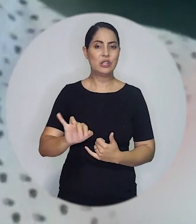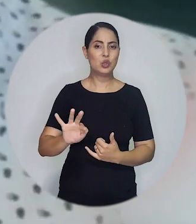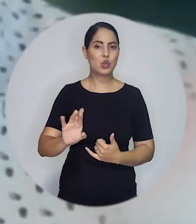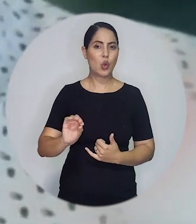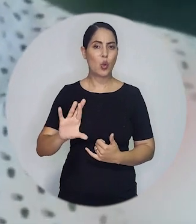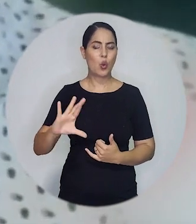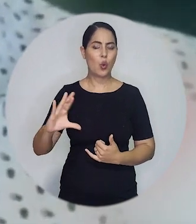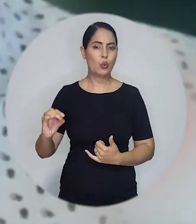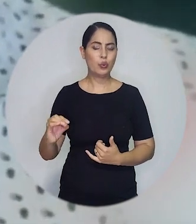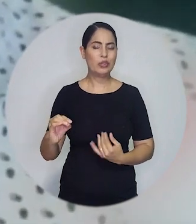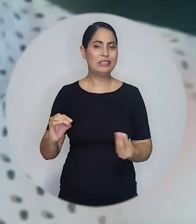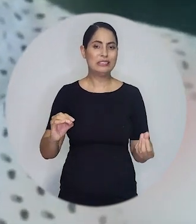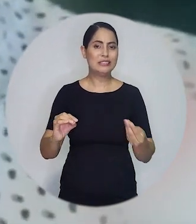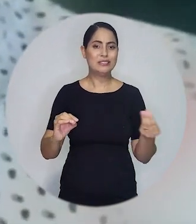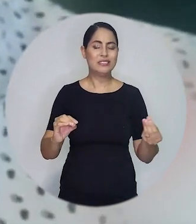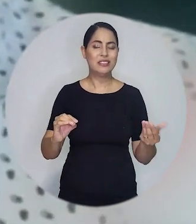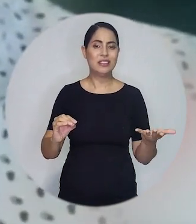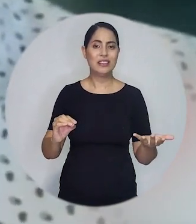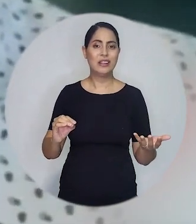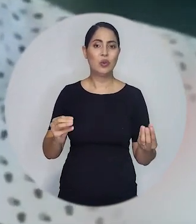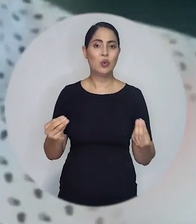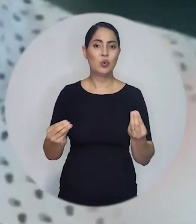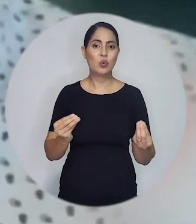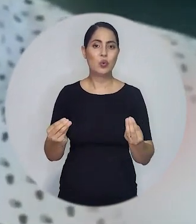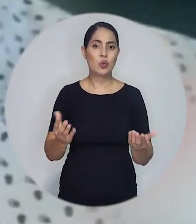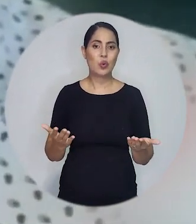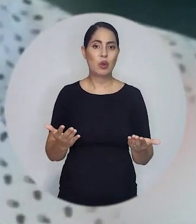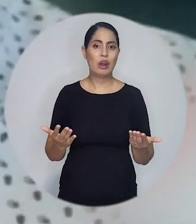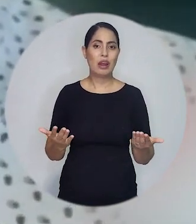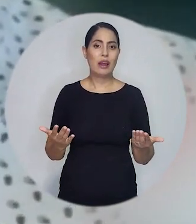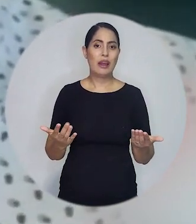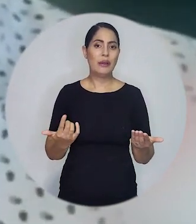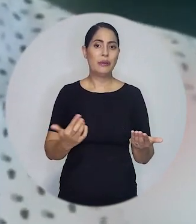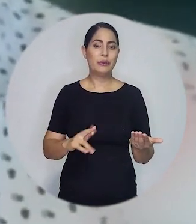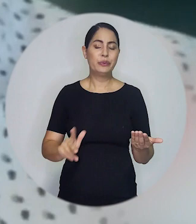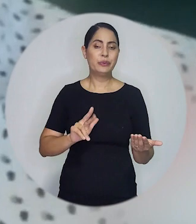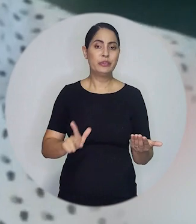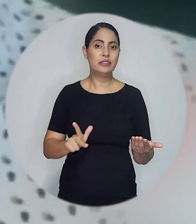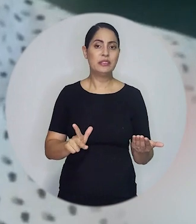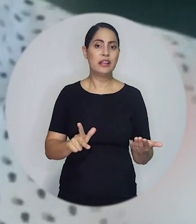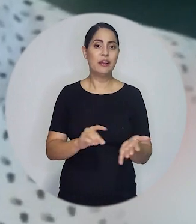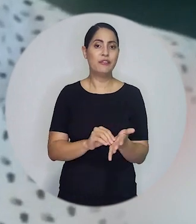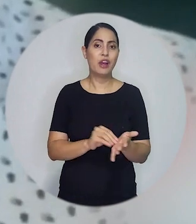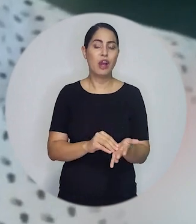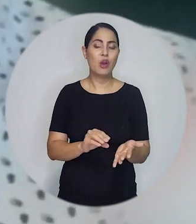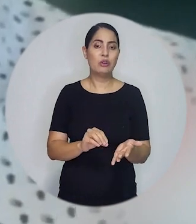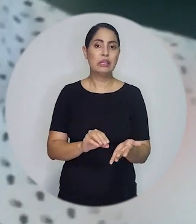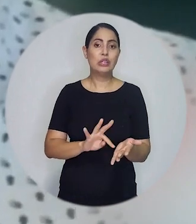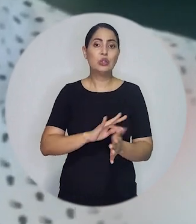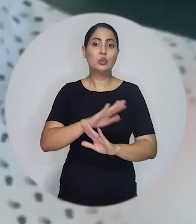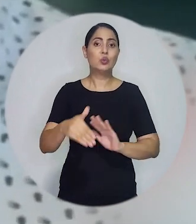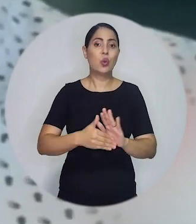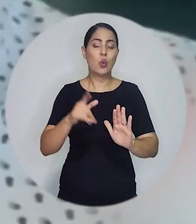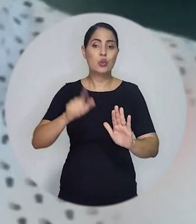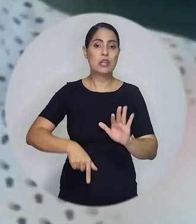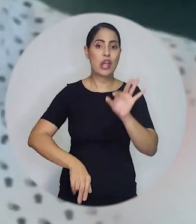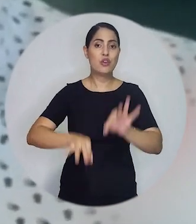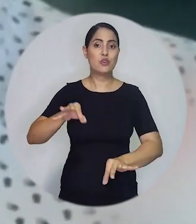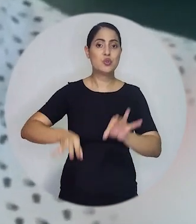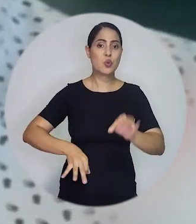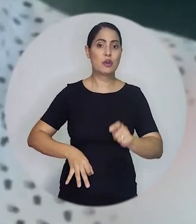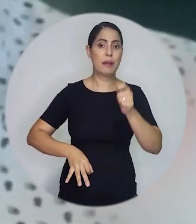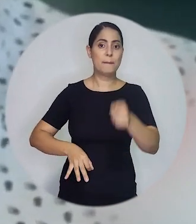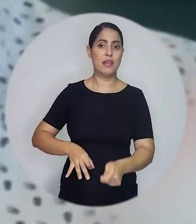inquisitório, onde não há praticamente nenhuma isenção nos julgamentos do auto de infração. Os julgamentos